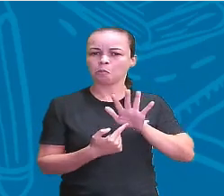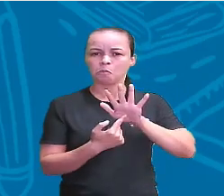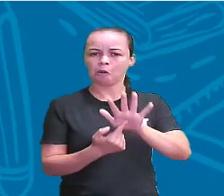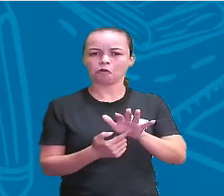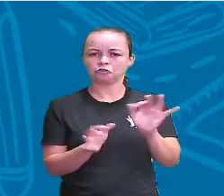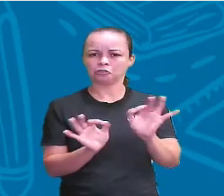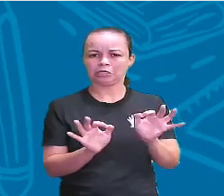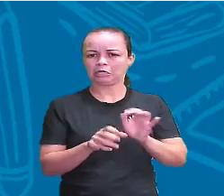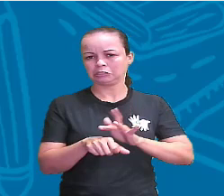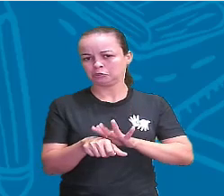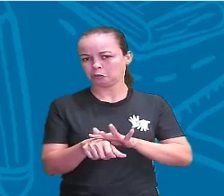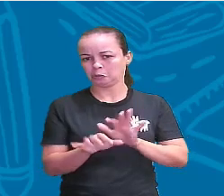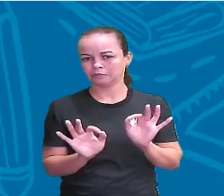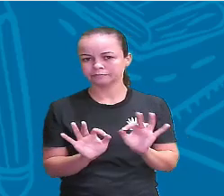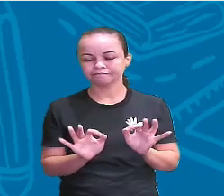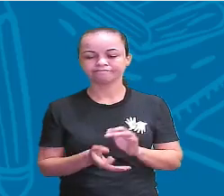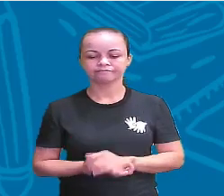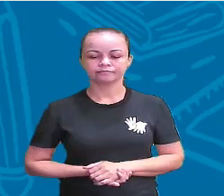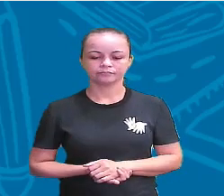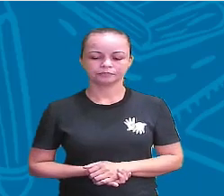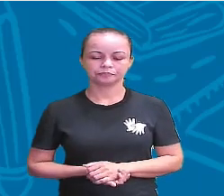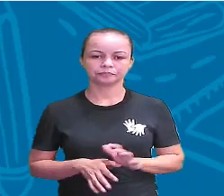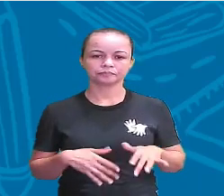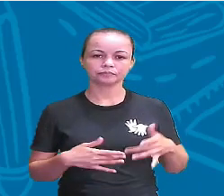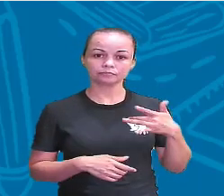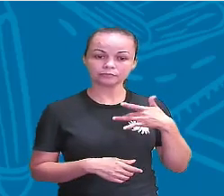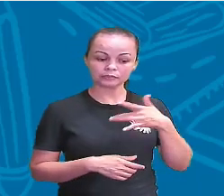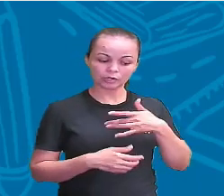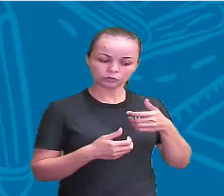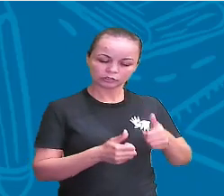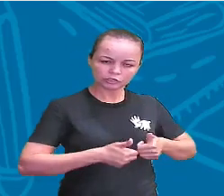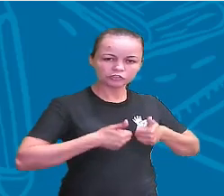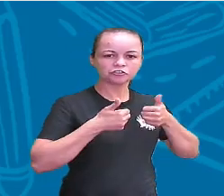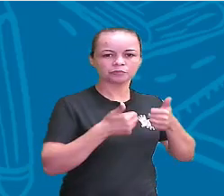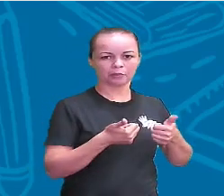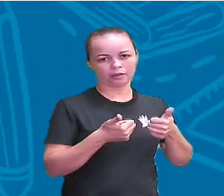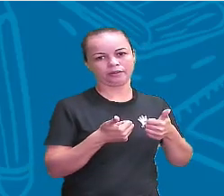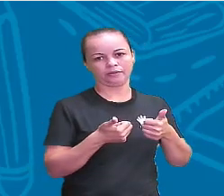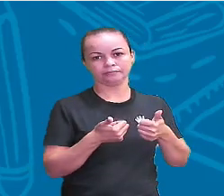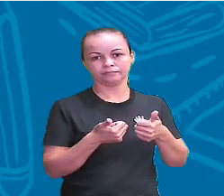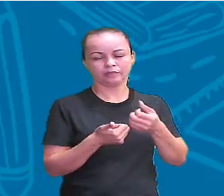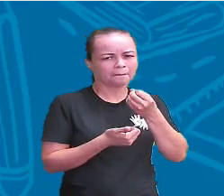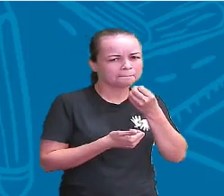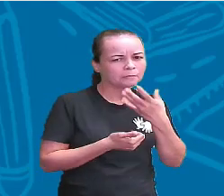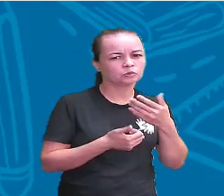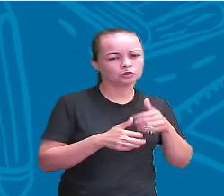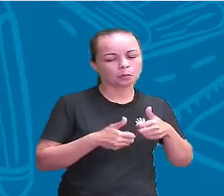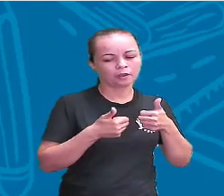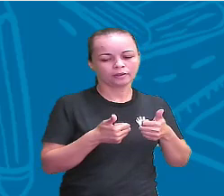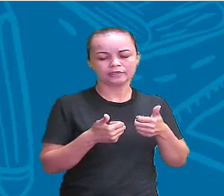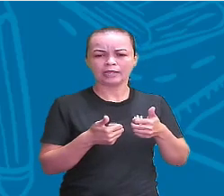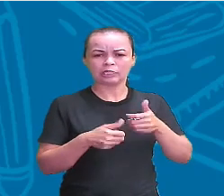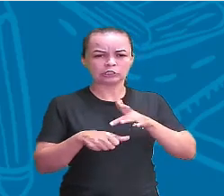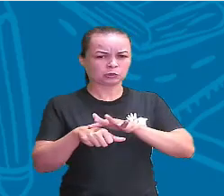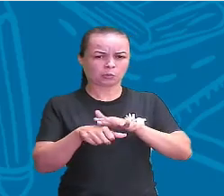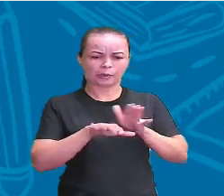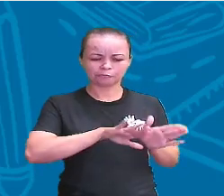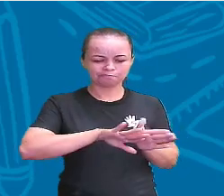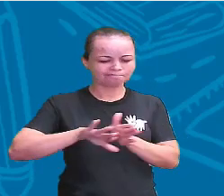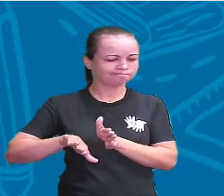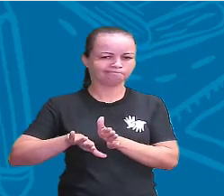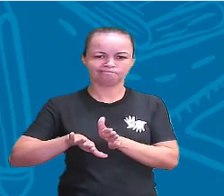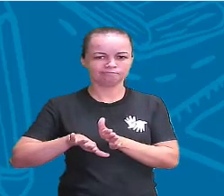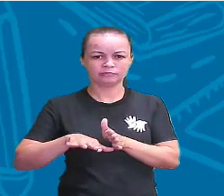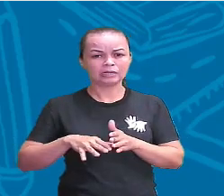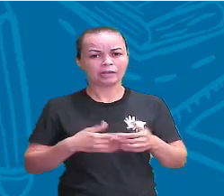nenhum tipo de doença. Portanto, a saúde é se sentir bem, é não estar doente, é poder estar de